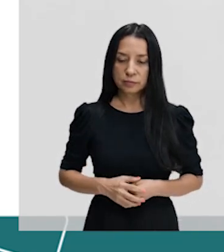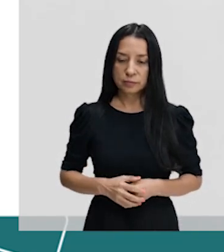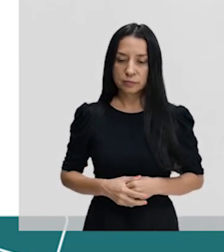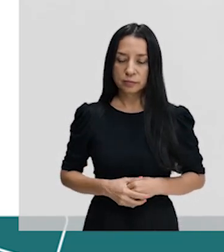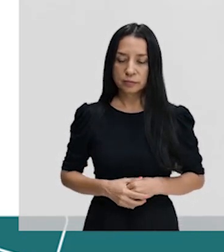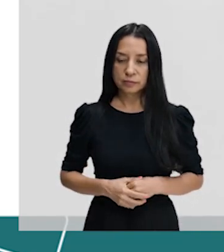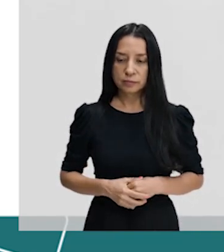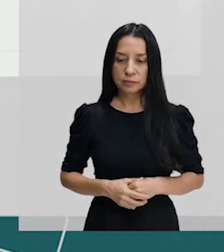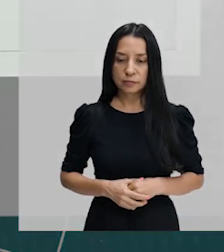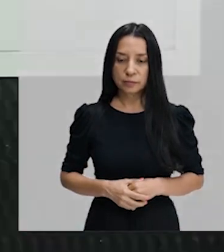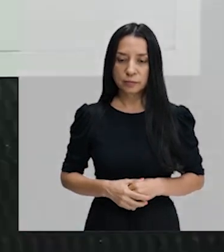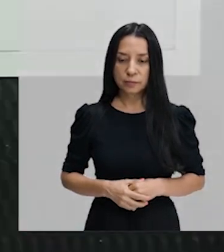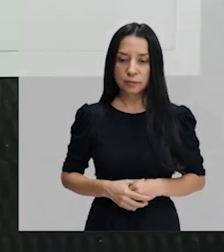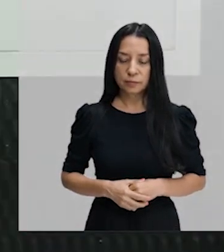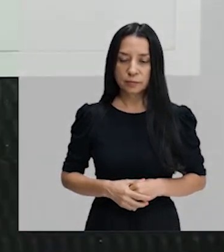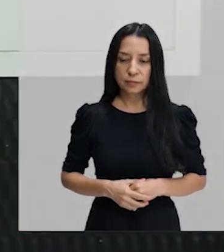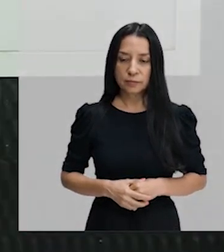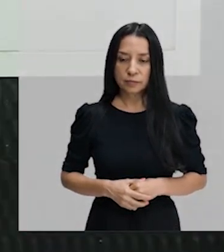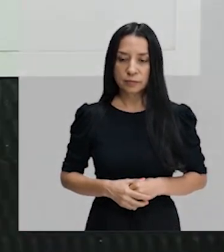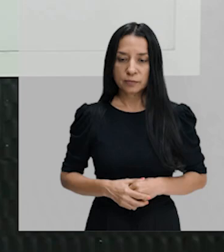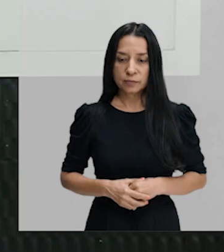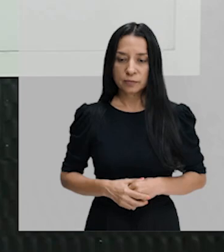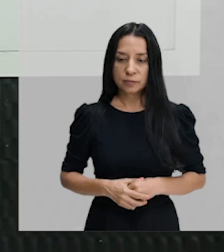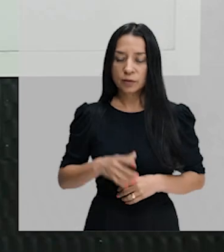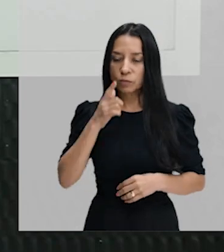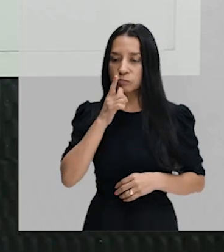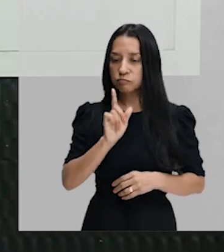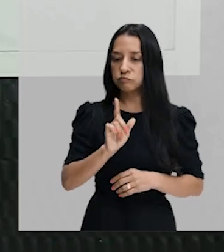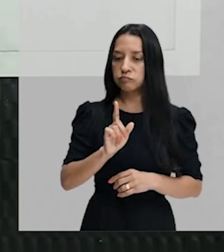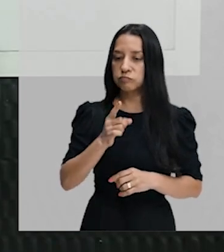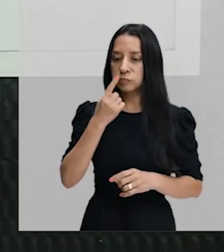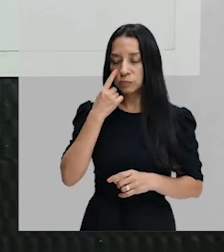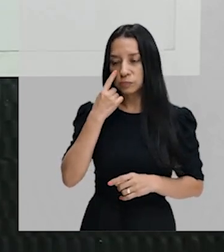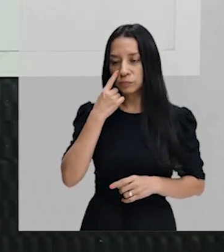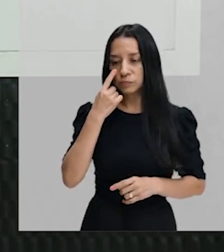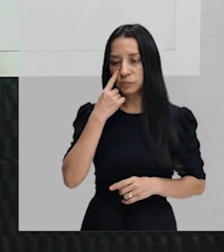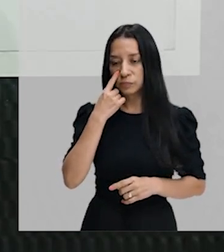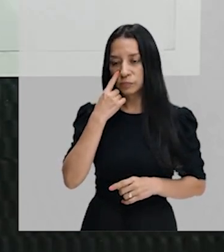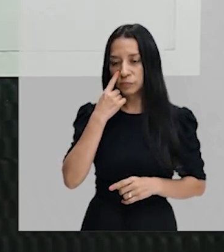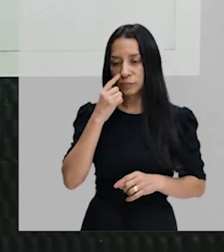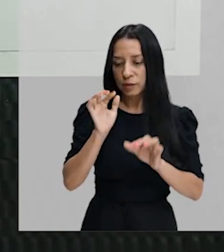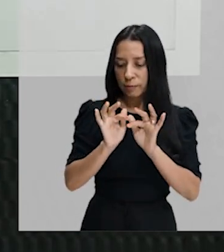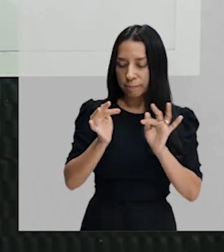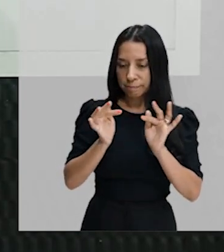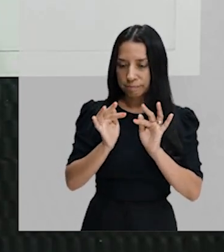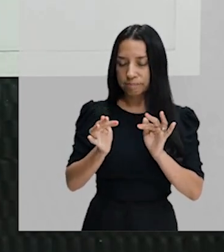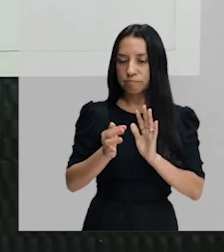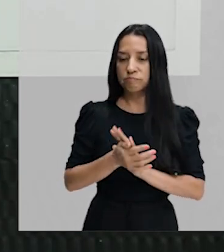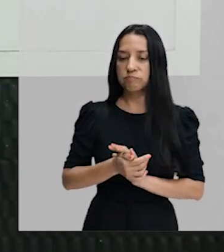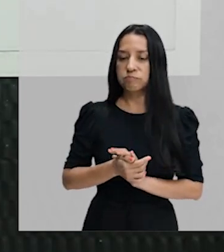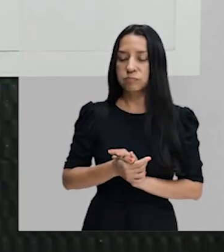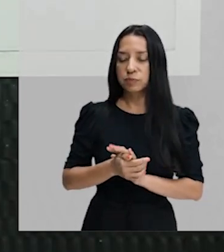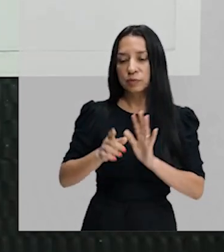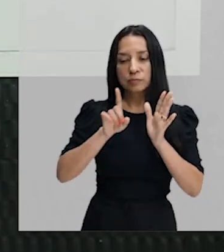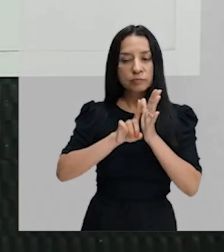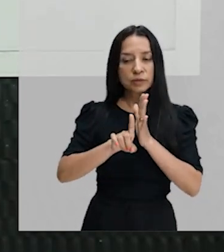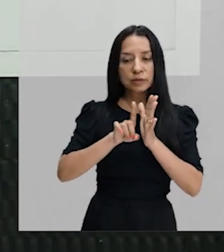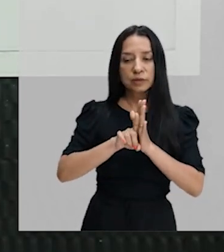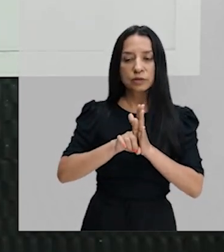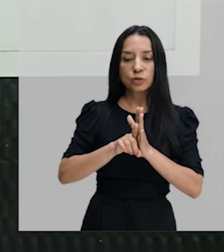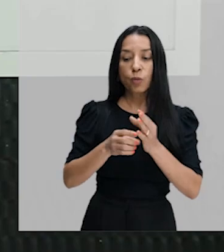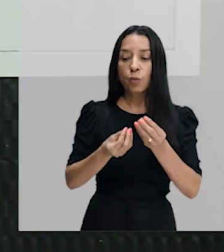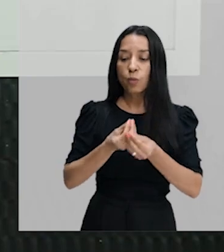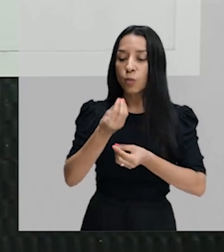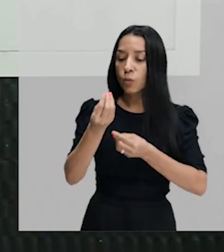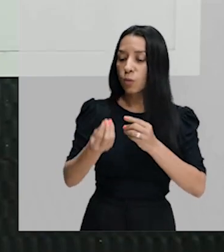Ok então você consegue ver aí bem explícito na questão o comportamento dessa